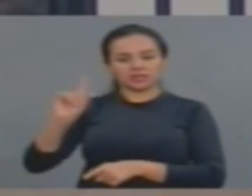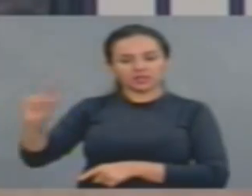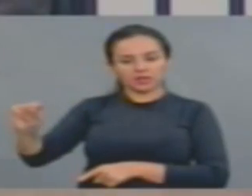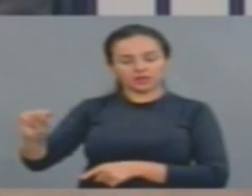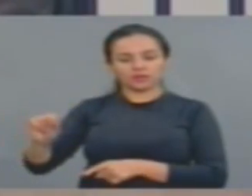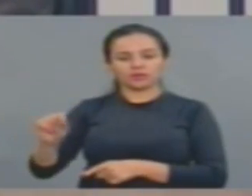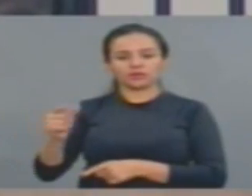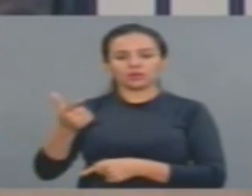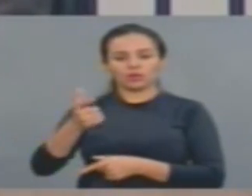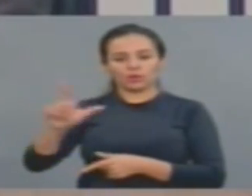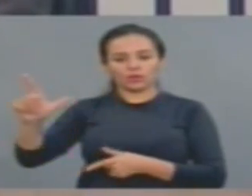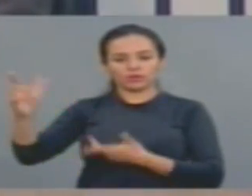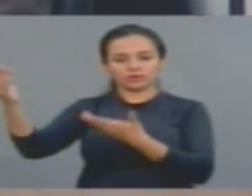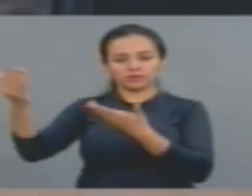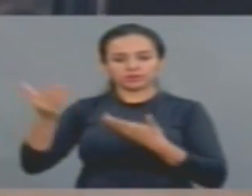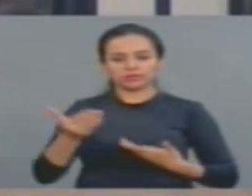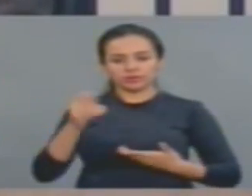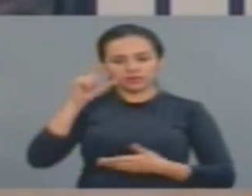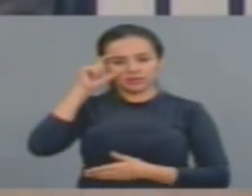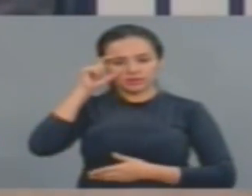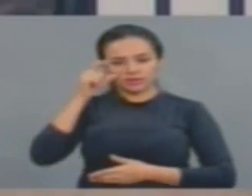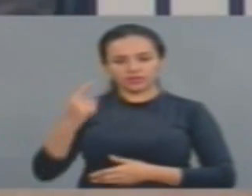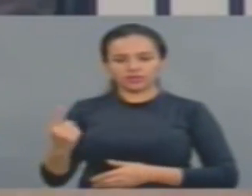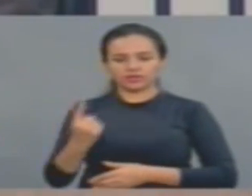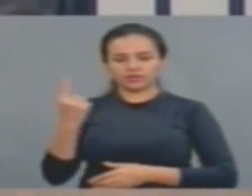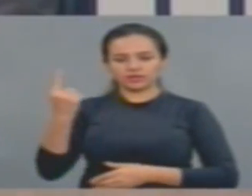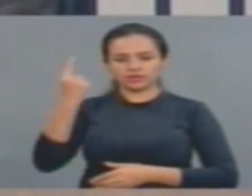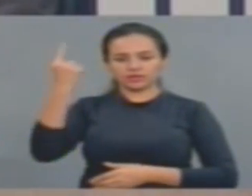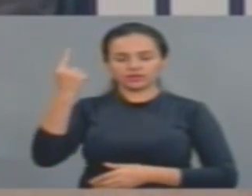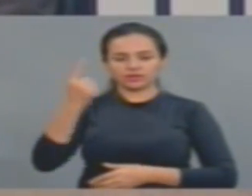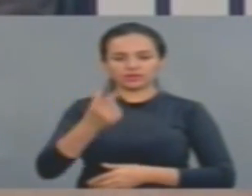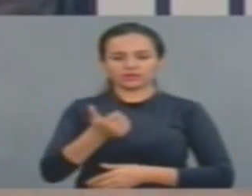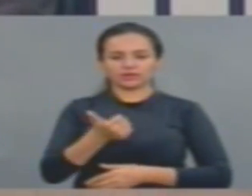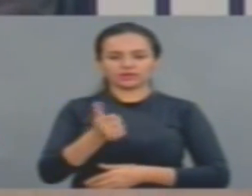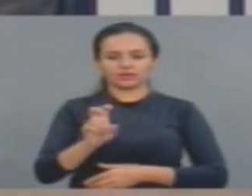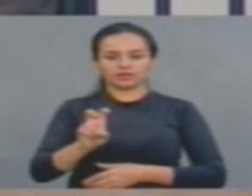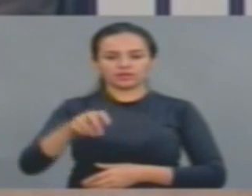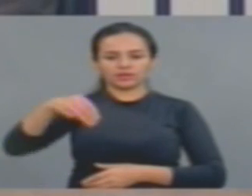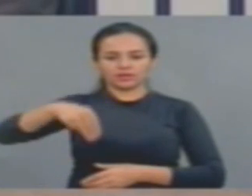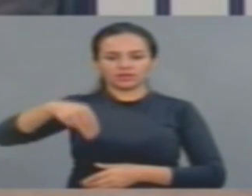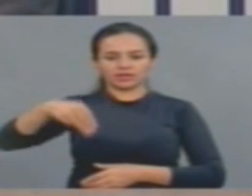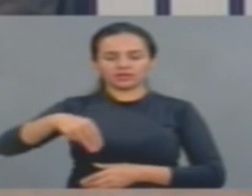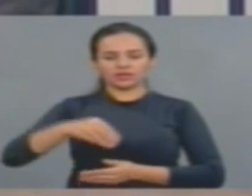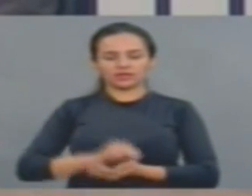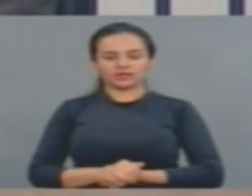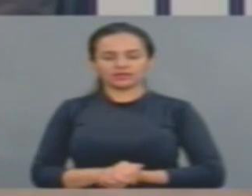Vamos ao tribuna o deputado Renato Rosendo, que disporá de até 15 minutos.